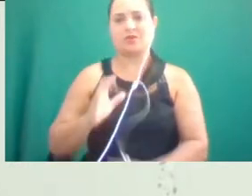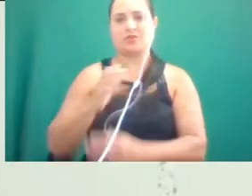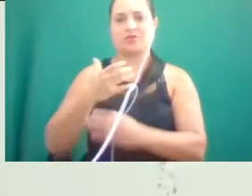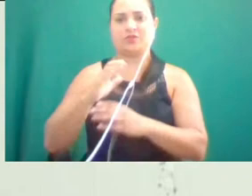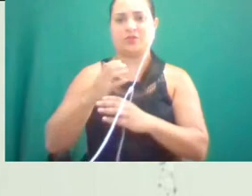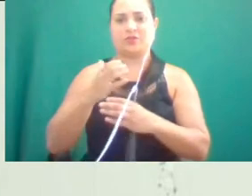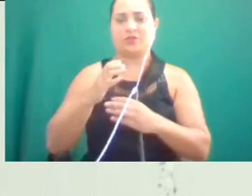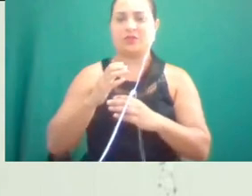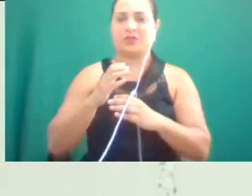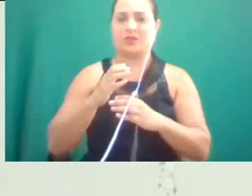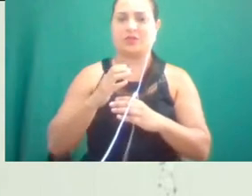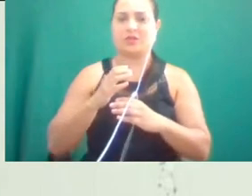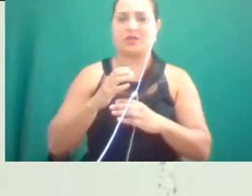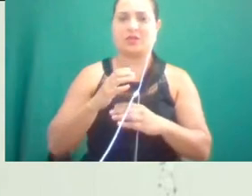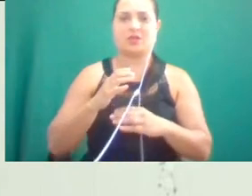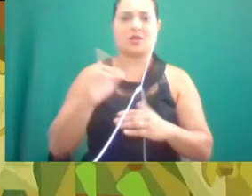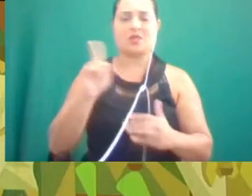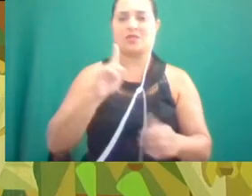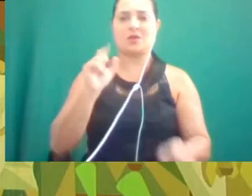humanidade.